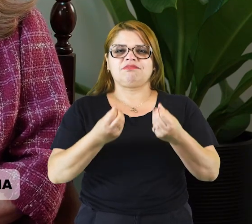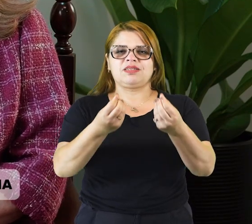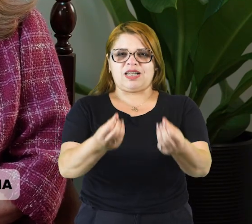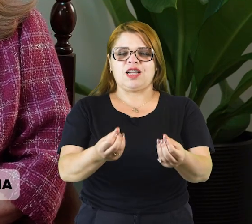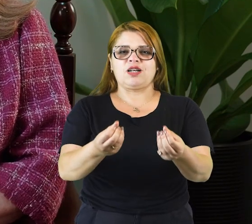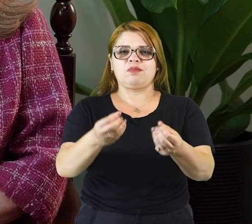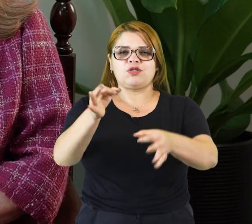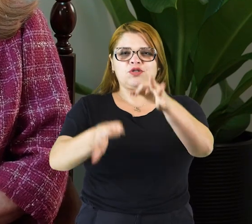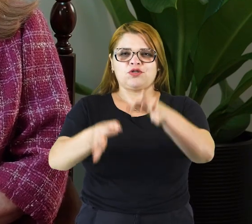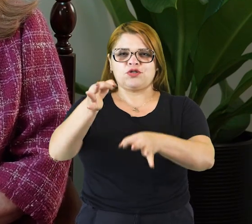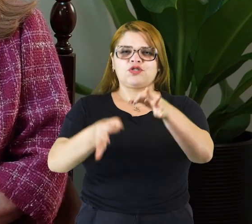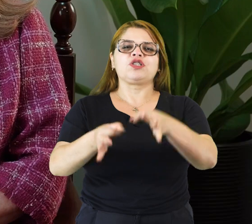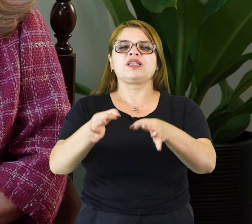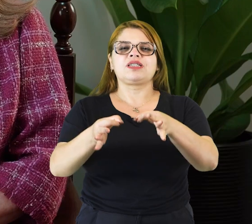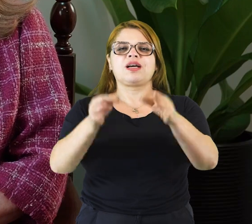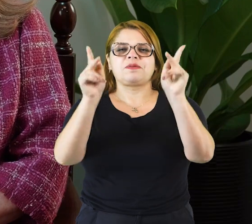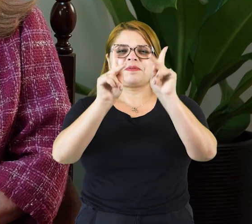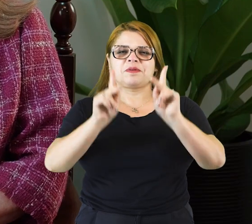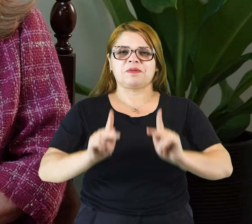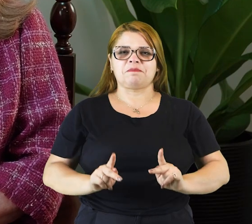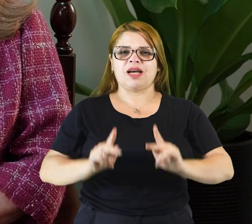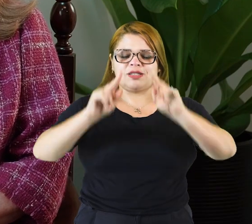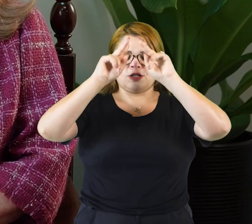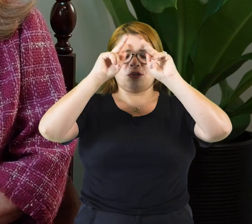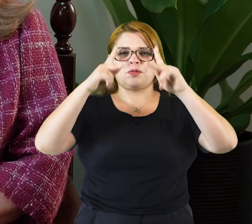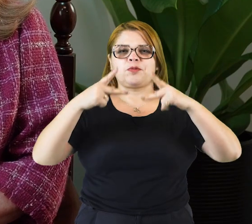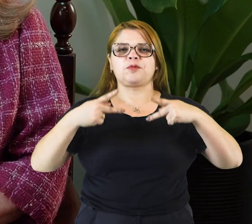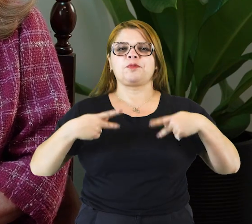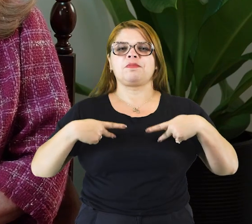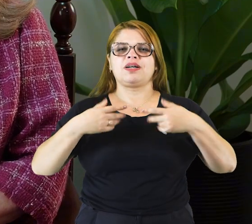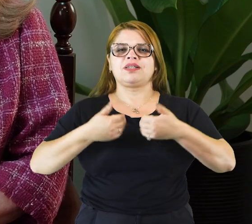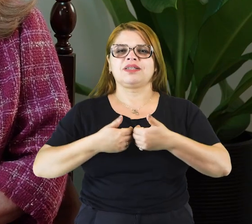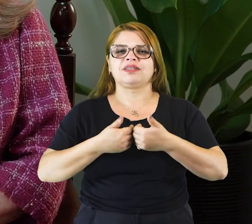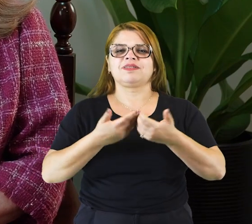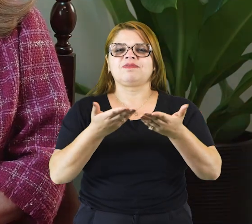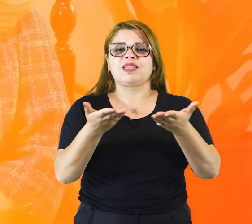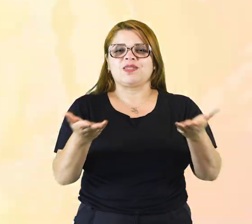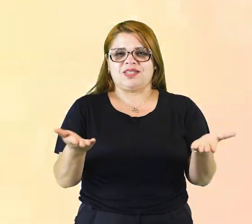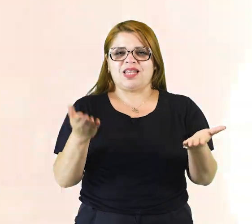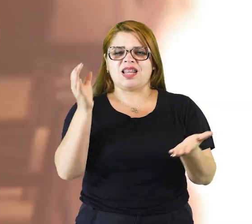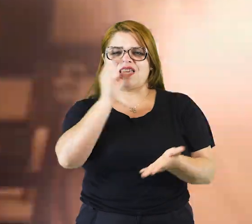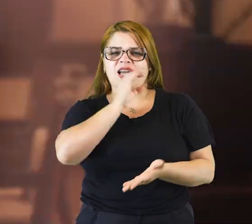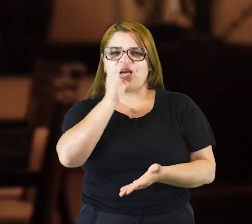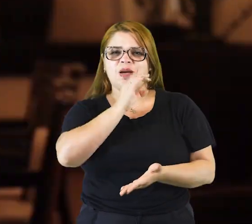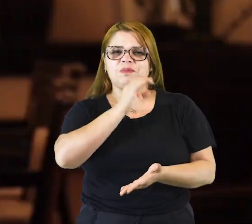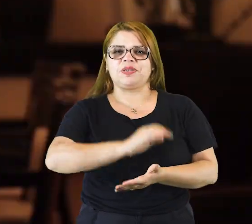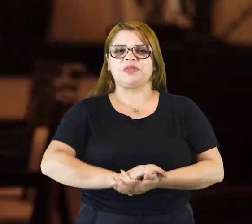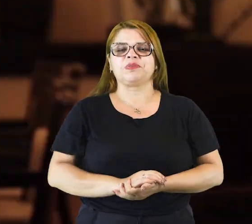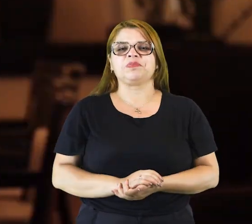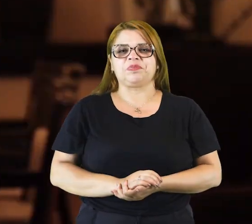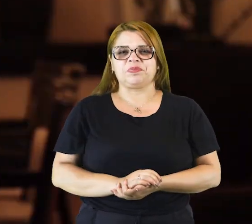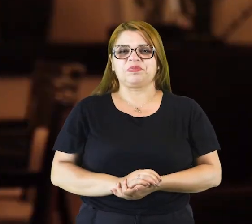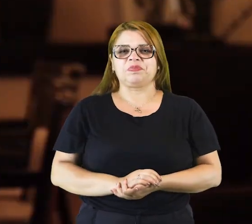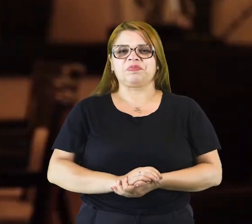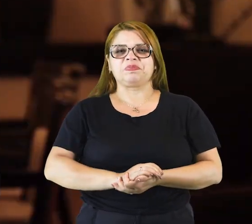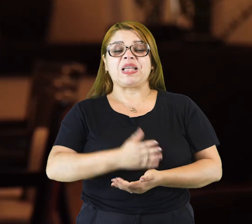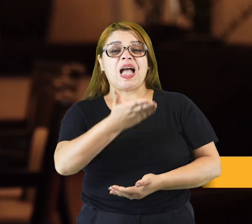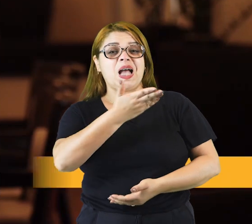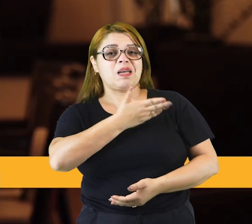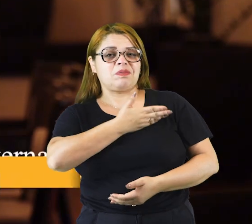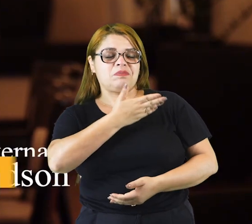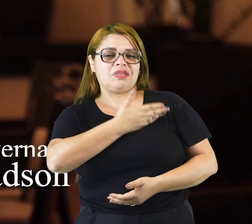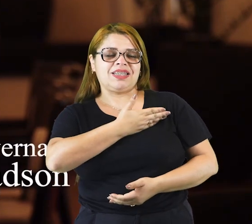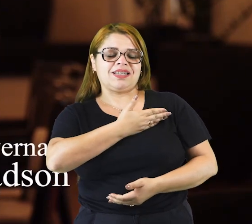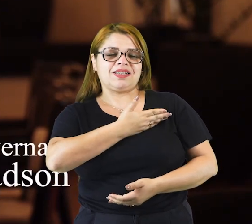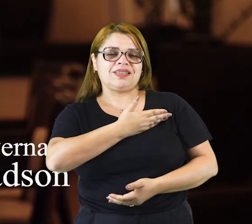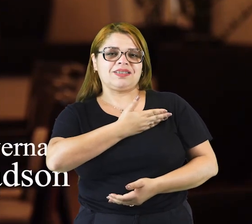mais fraterna, mais humana, mais solidária e mais ágil. Minha querida